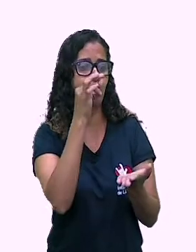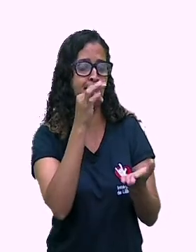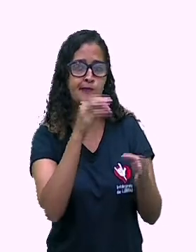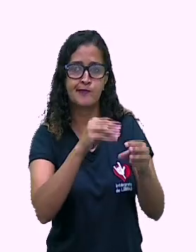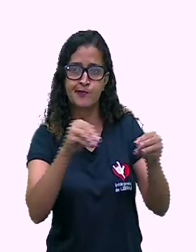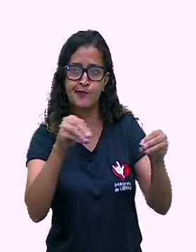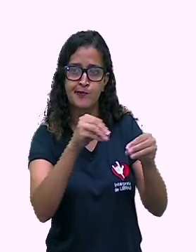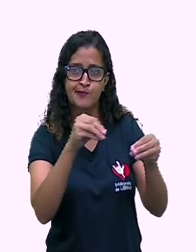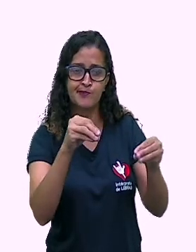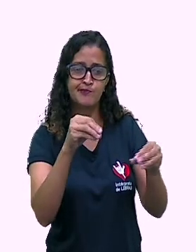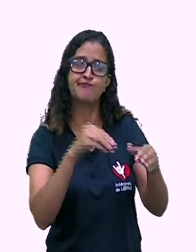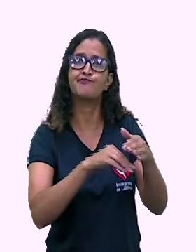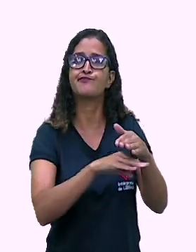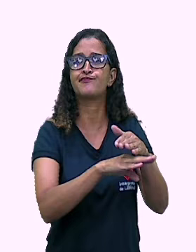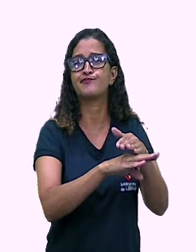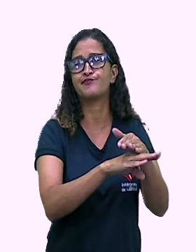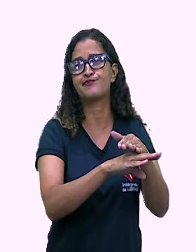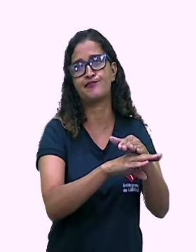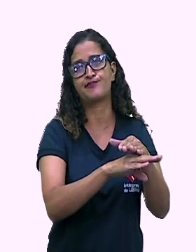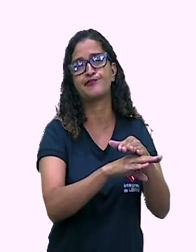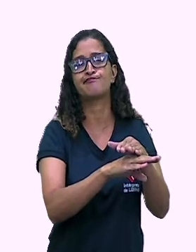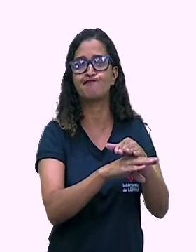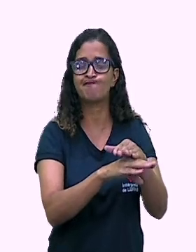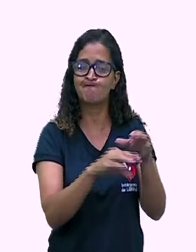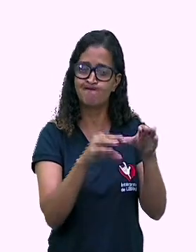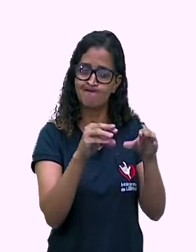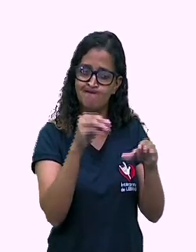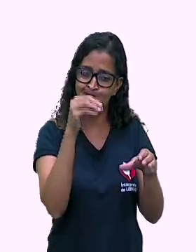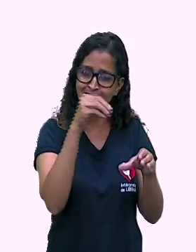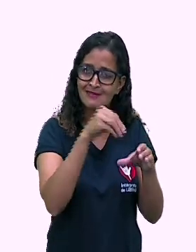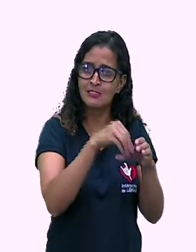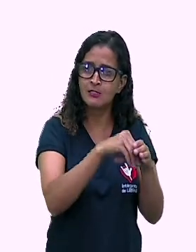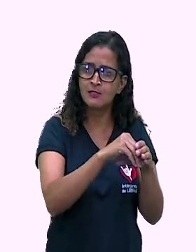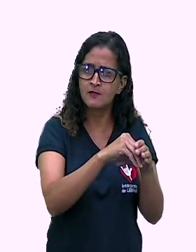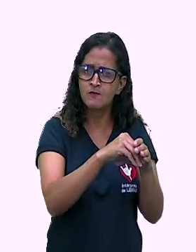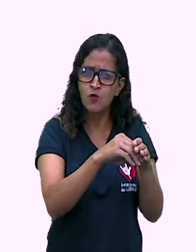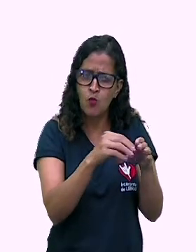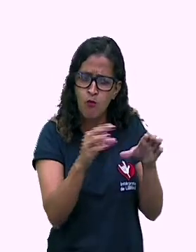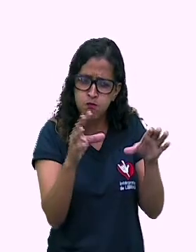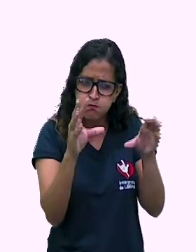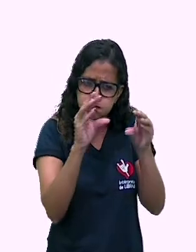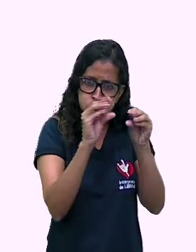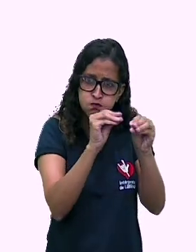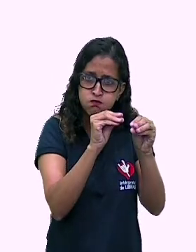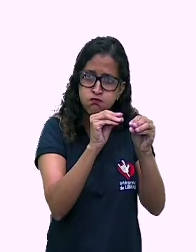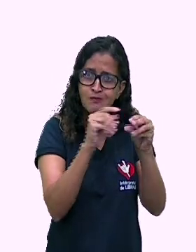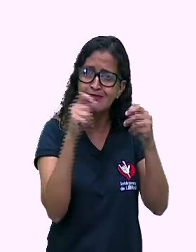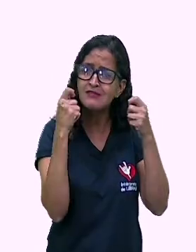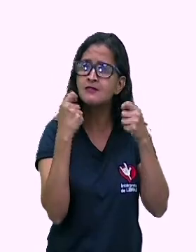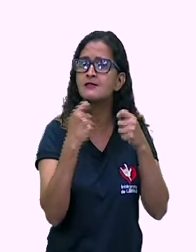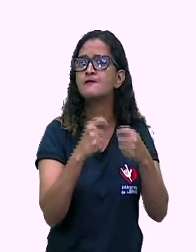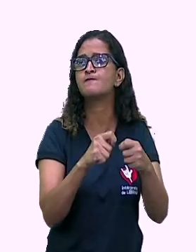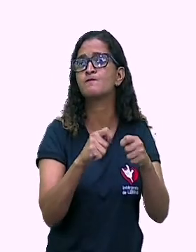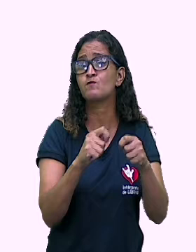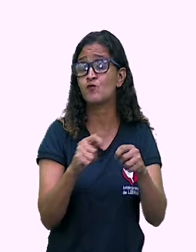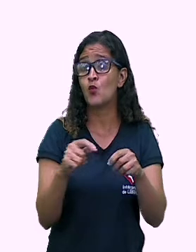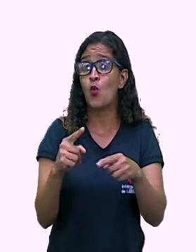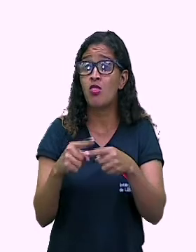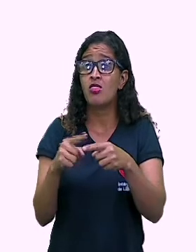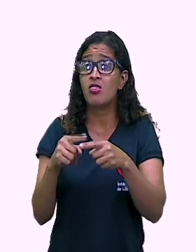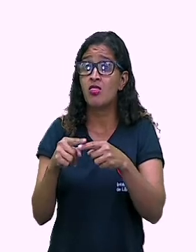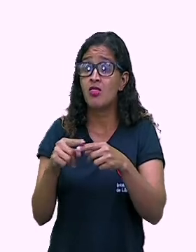num recipiente escuro. Então, a claridade também, ela faz parte de